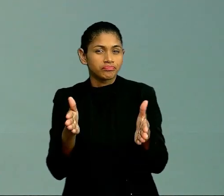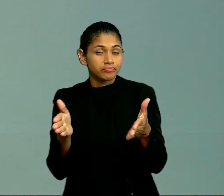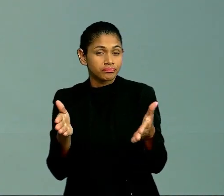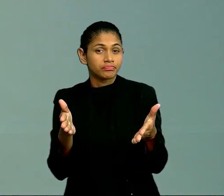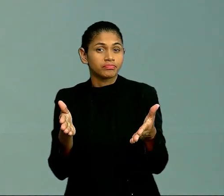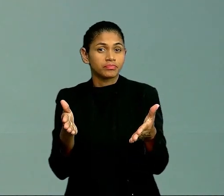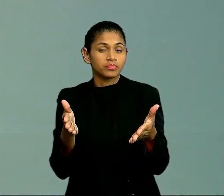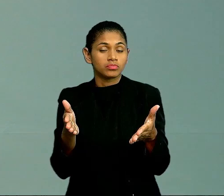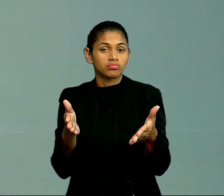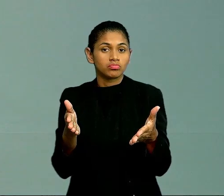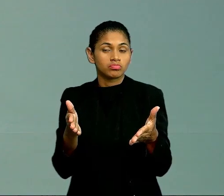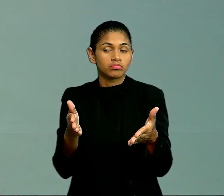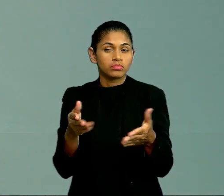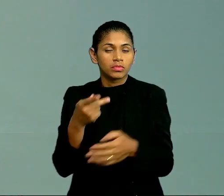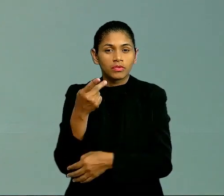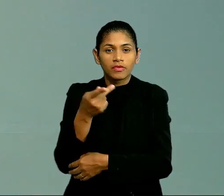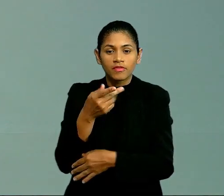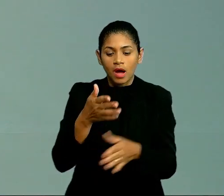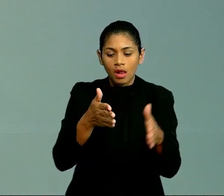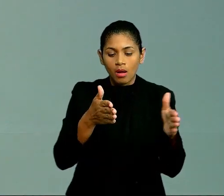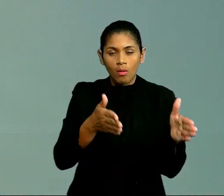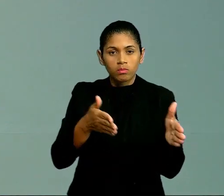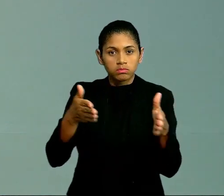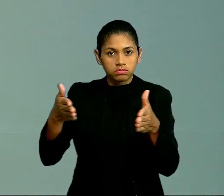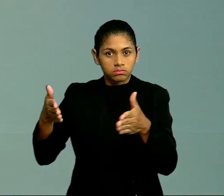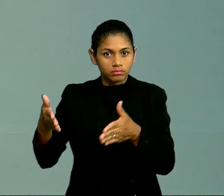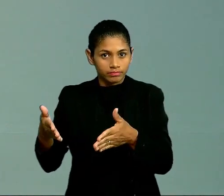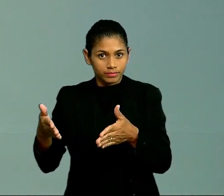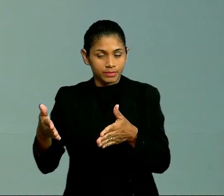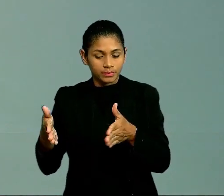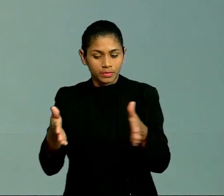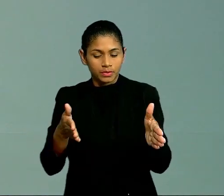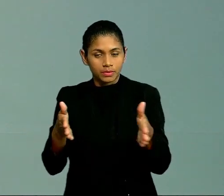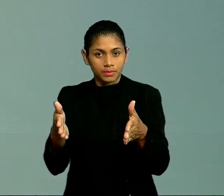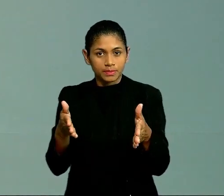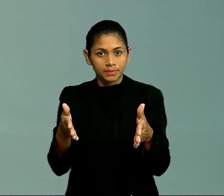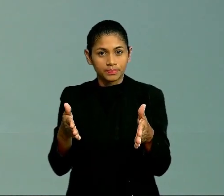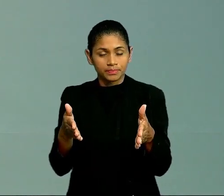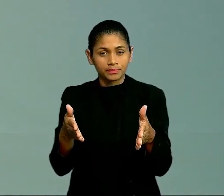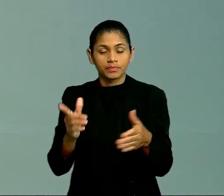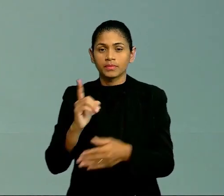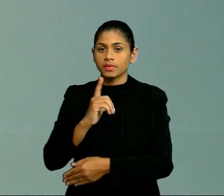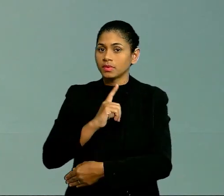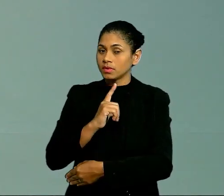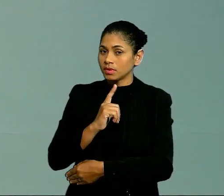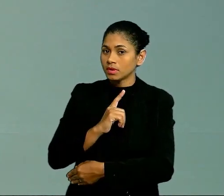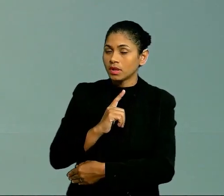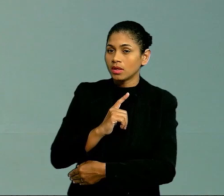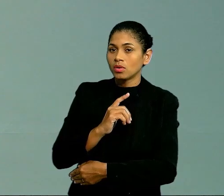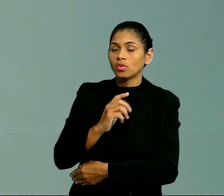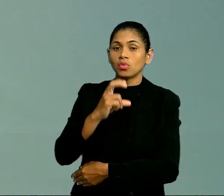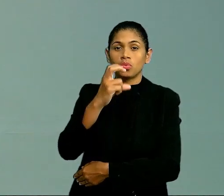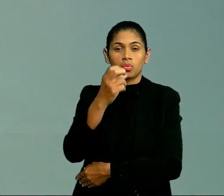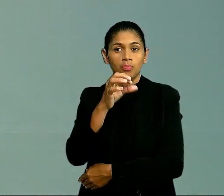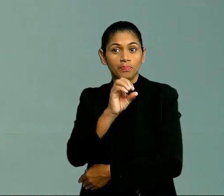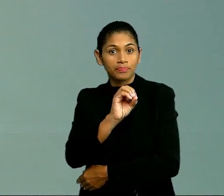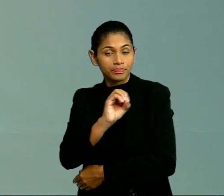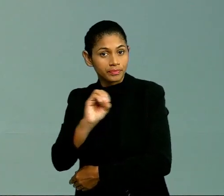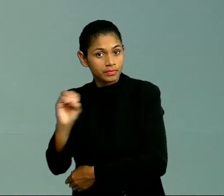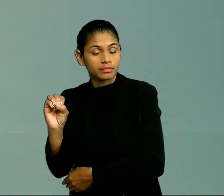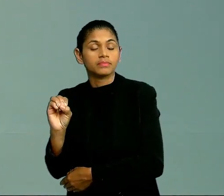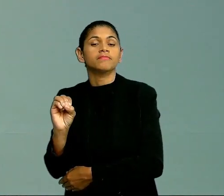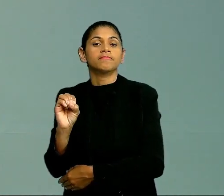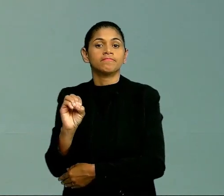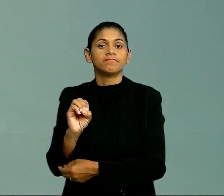de periodização literária, a gente observa da seguinte perspectiva. Eu tenho lá o quinhentismo, que é uma